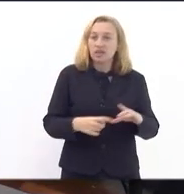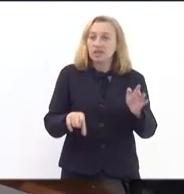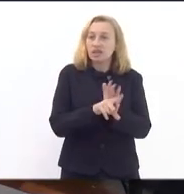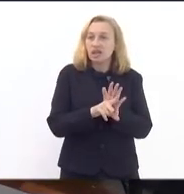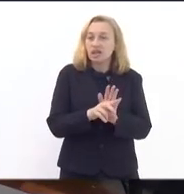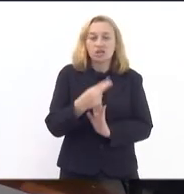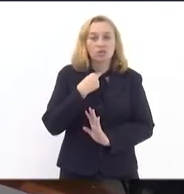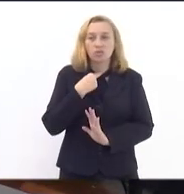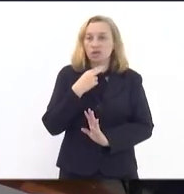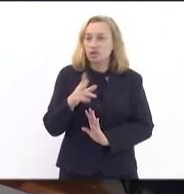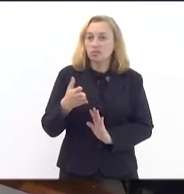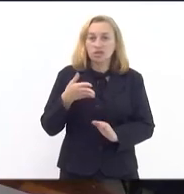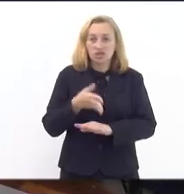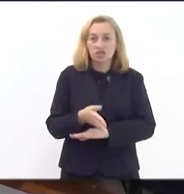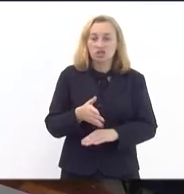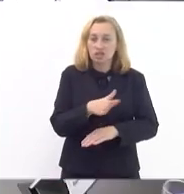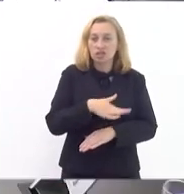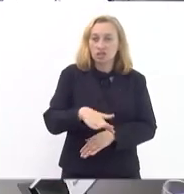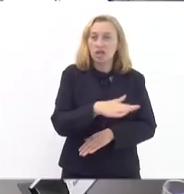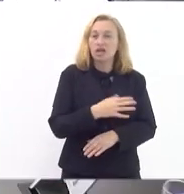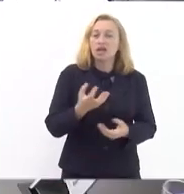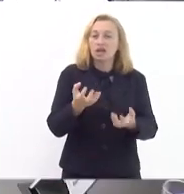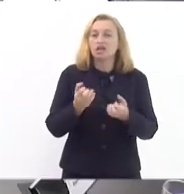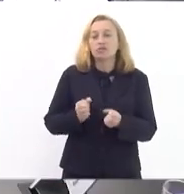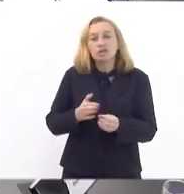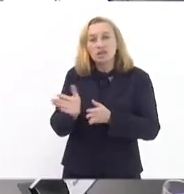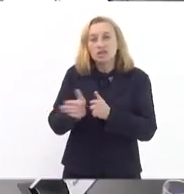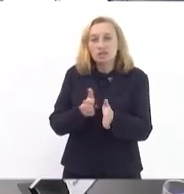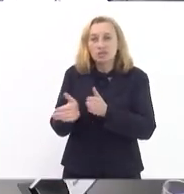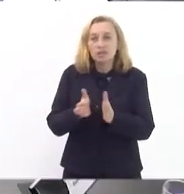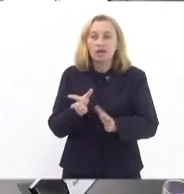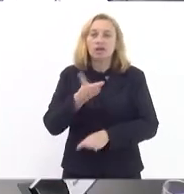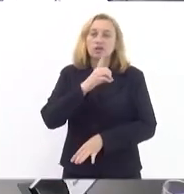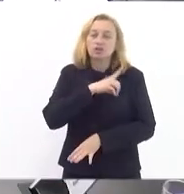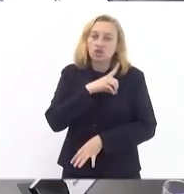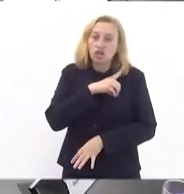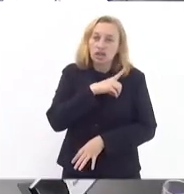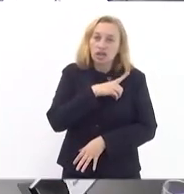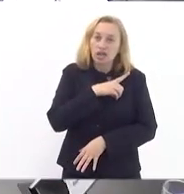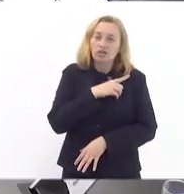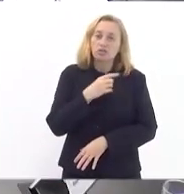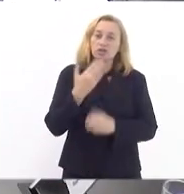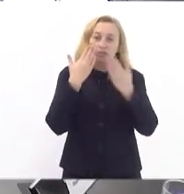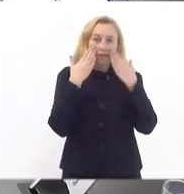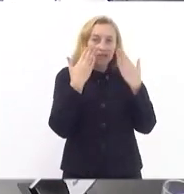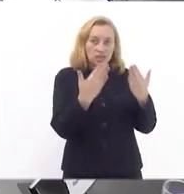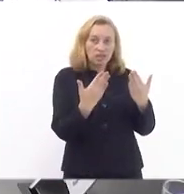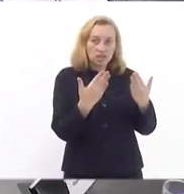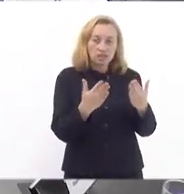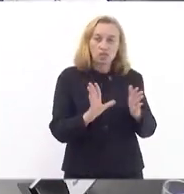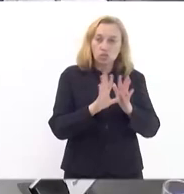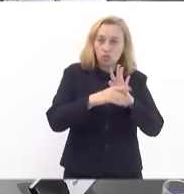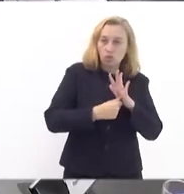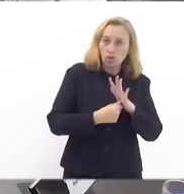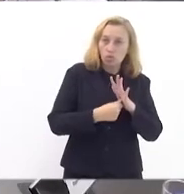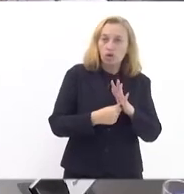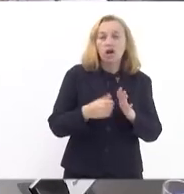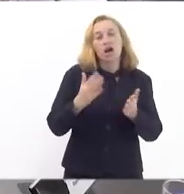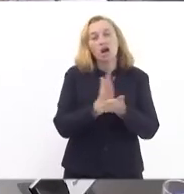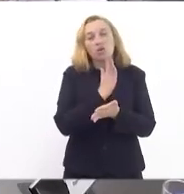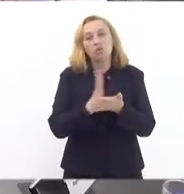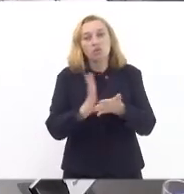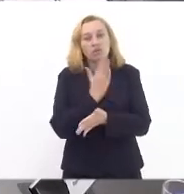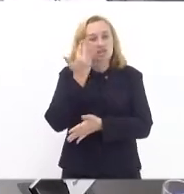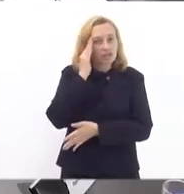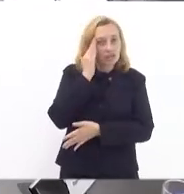porque não podemos mano é nós temos tentado sensibilizar os delegados quando a gente apresenta ocorrência por uns entendem dessa